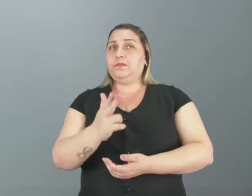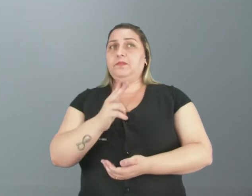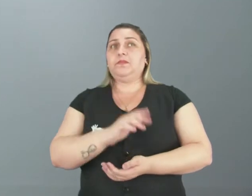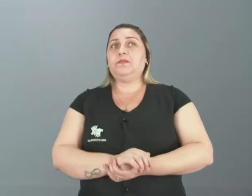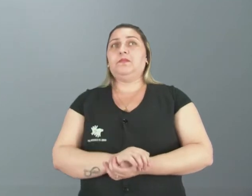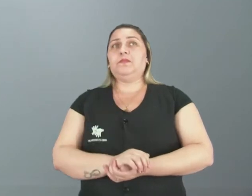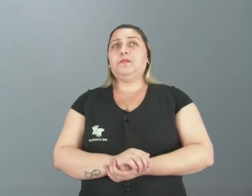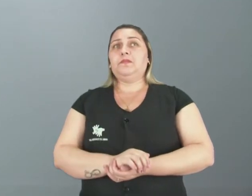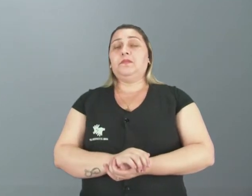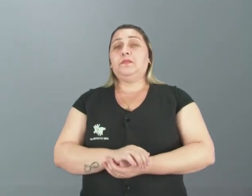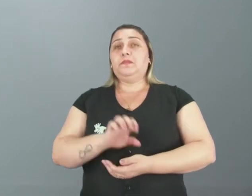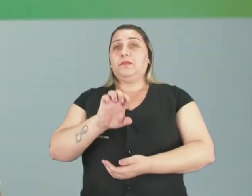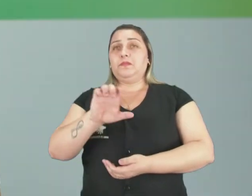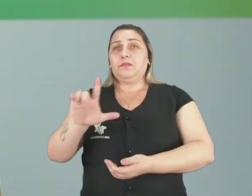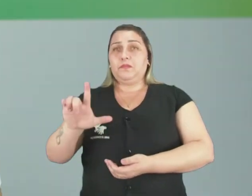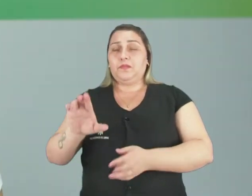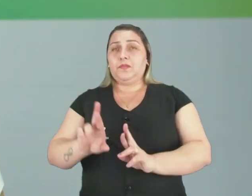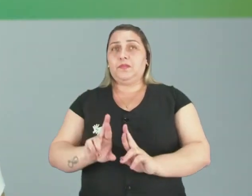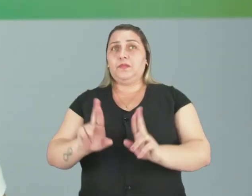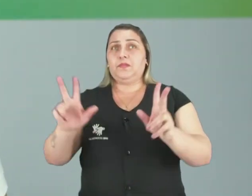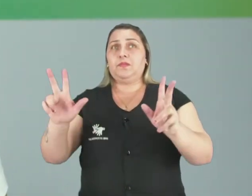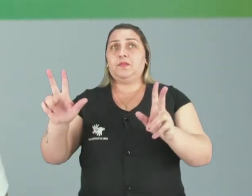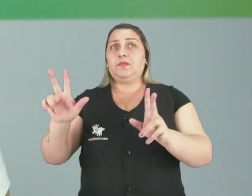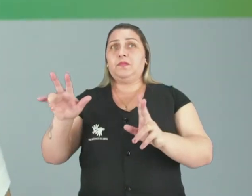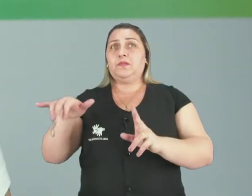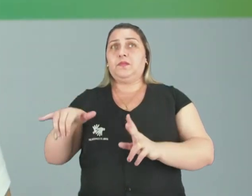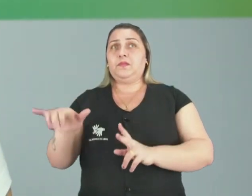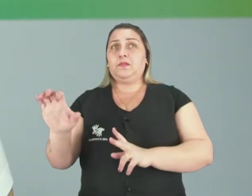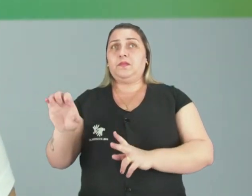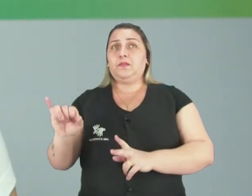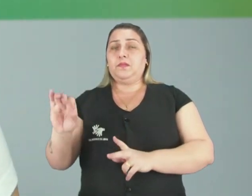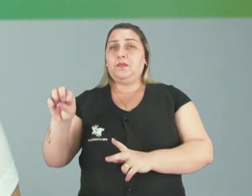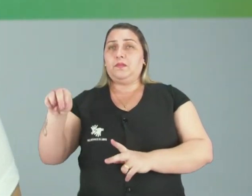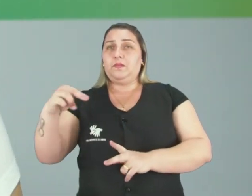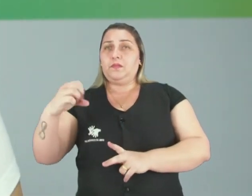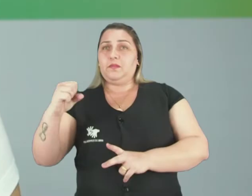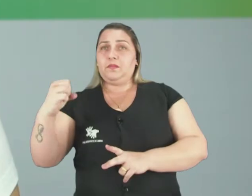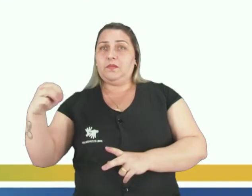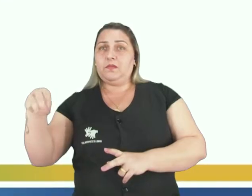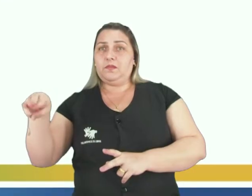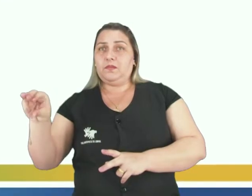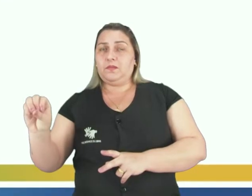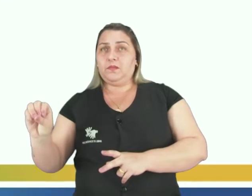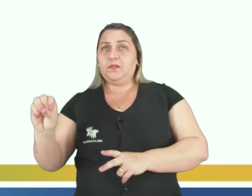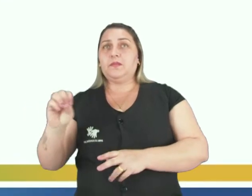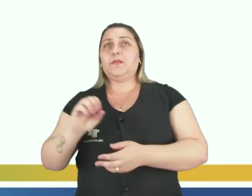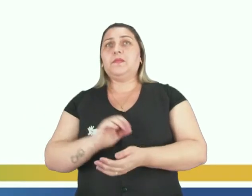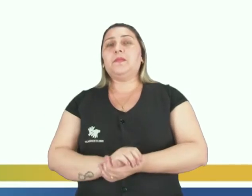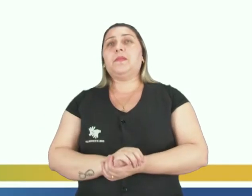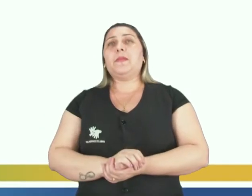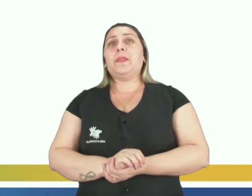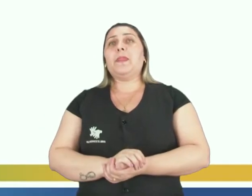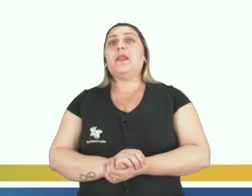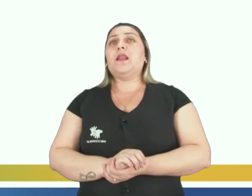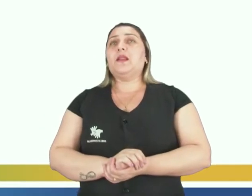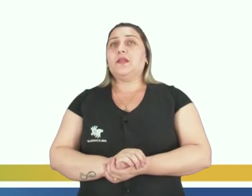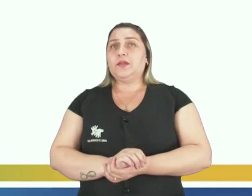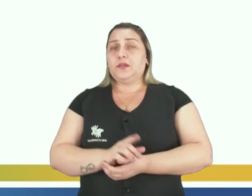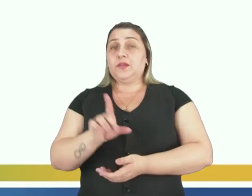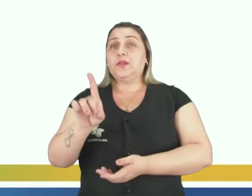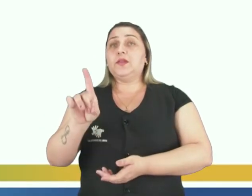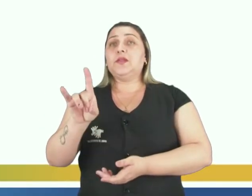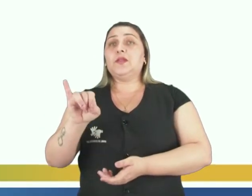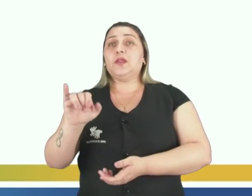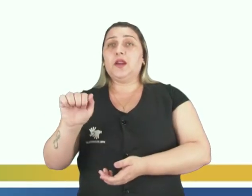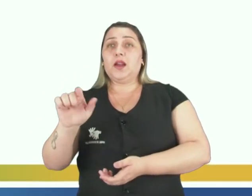de jeísmo, certo? Que é diferente desse cheísmo reilado, certo? O jeísmo é um fenômeno